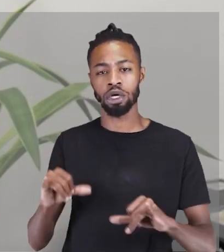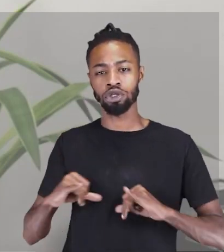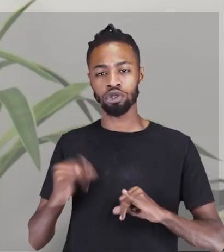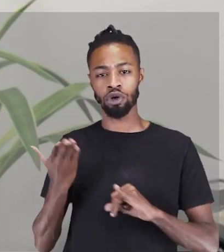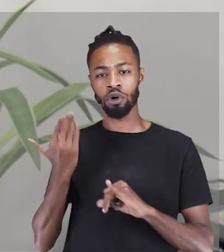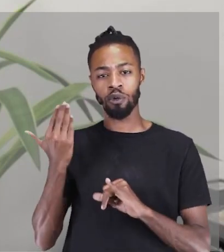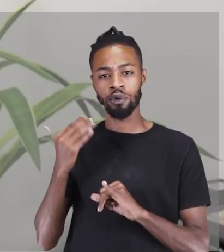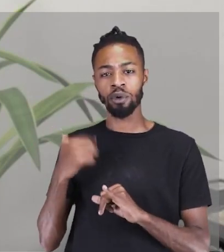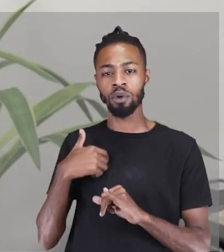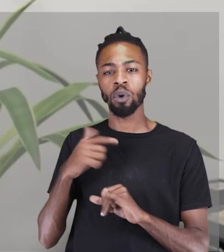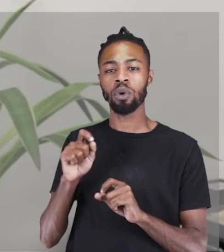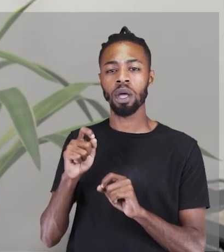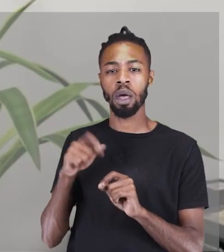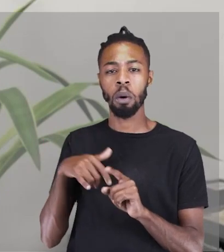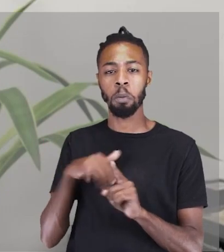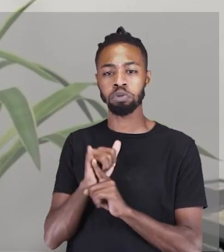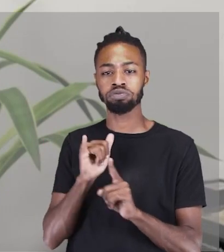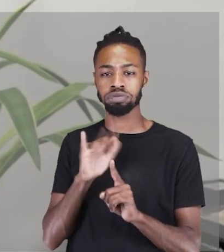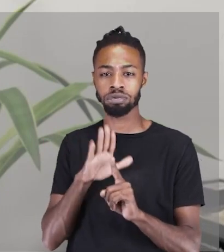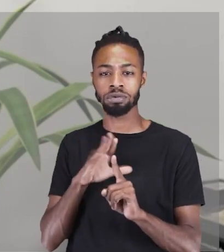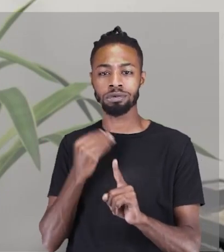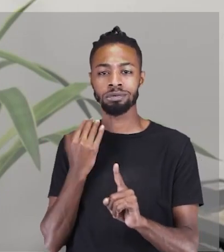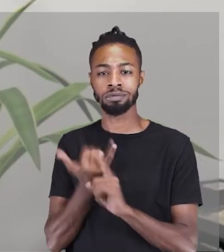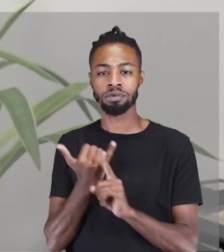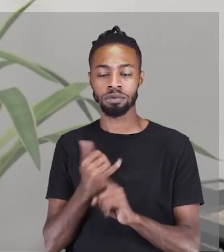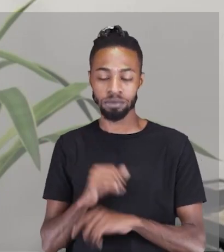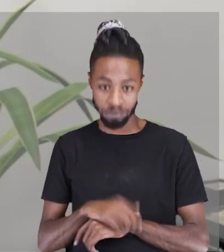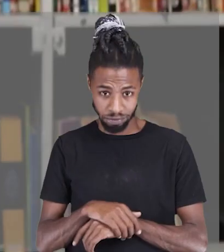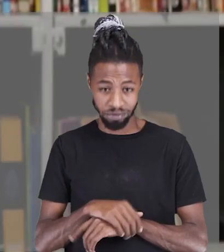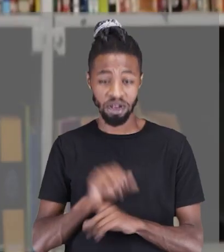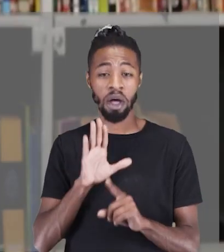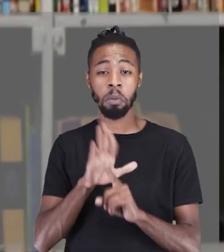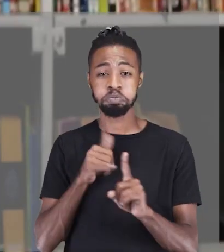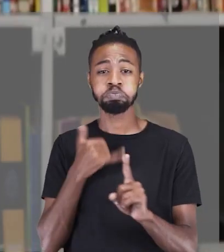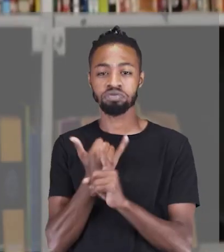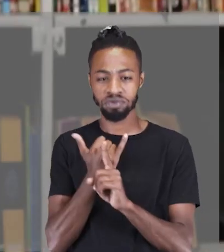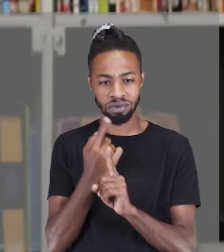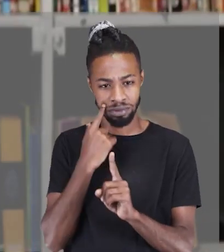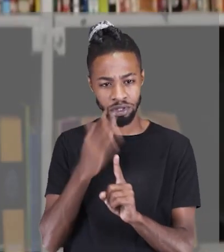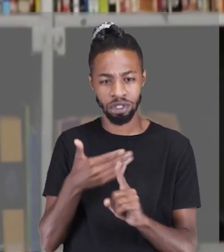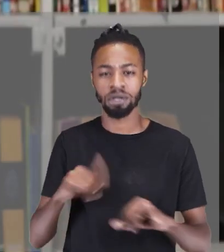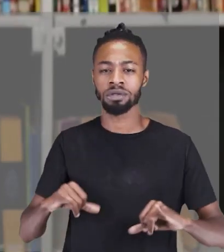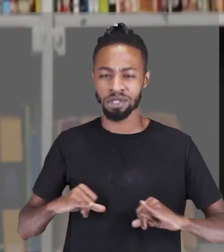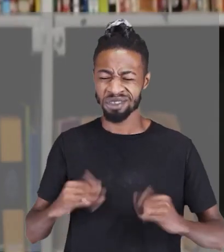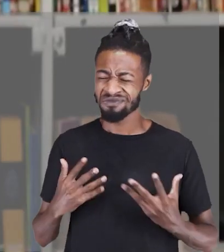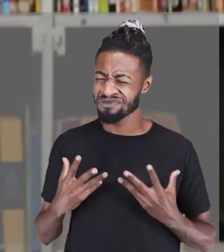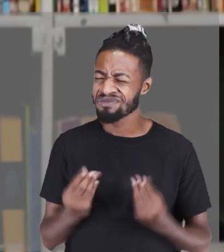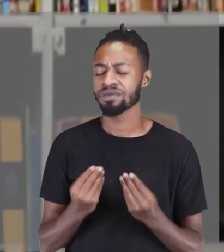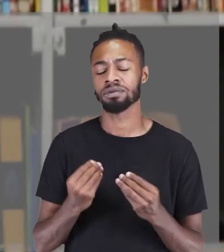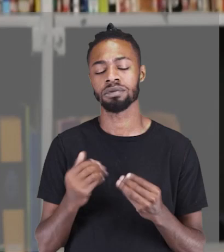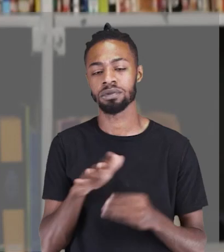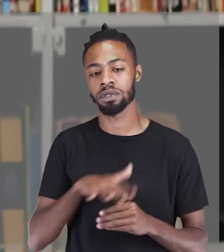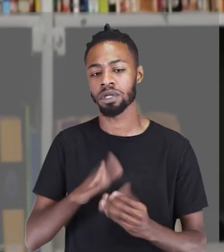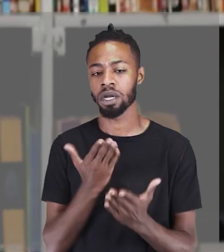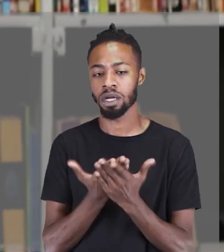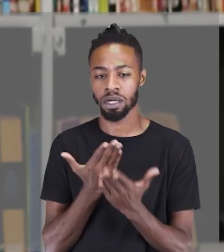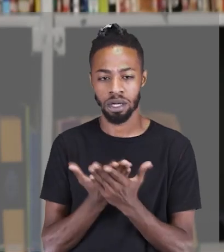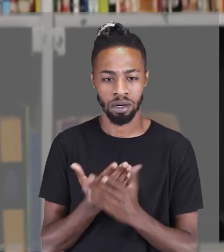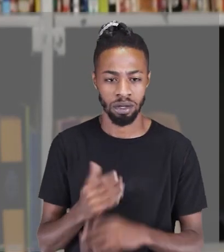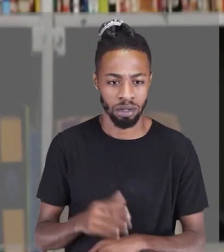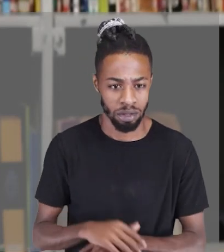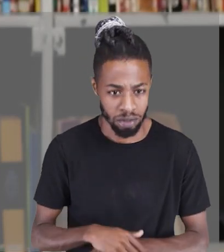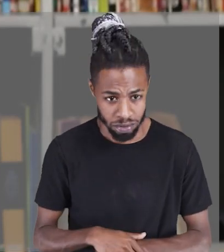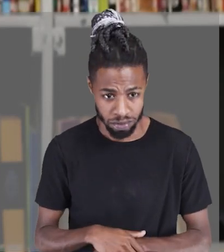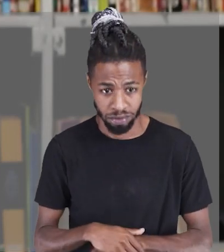terem sofrido ou serem praticantes, né, de bullying. Acontece muito na nossa sala. Bullying?